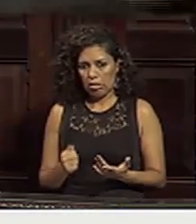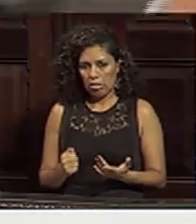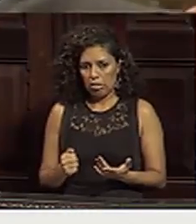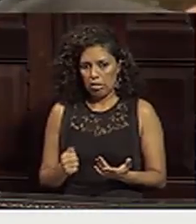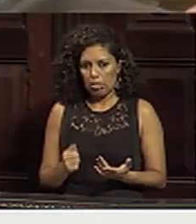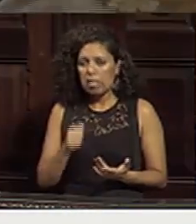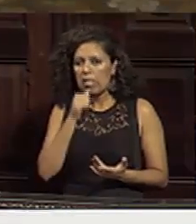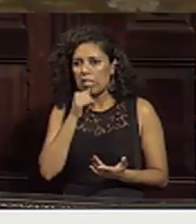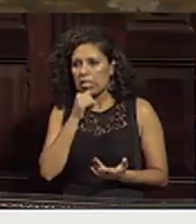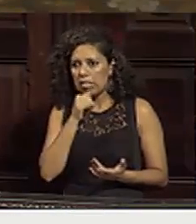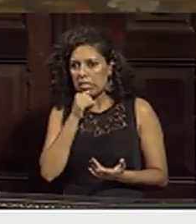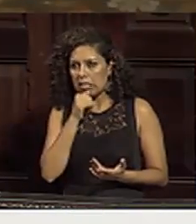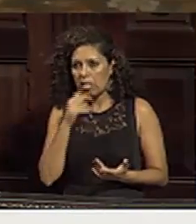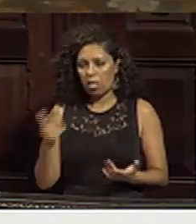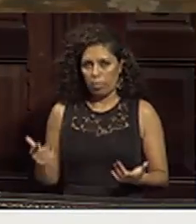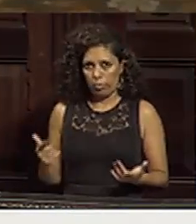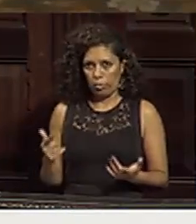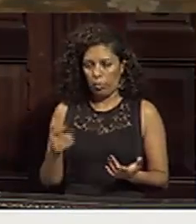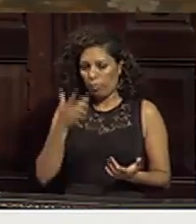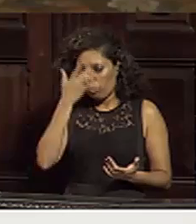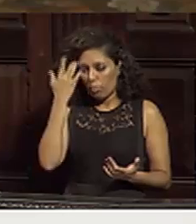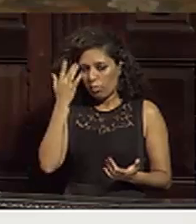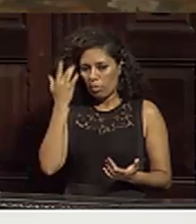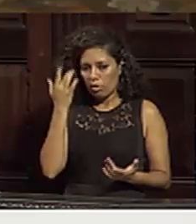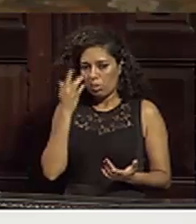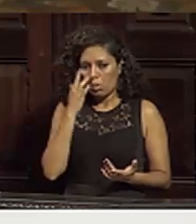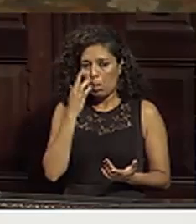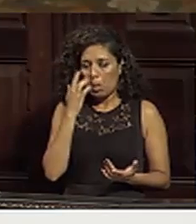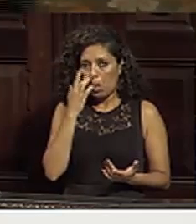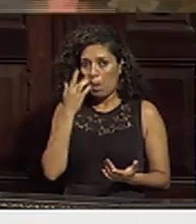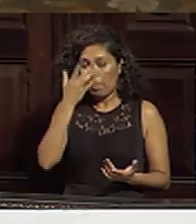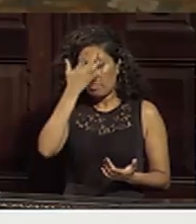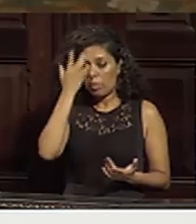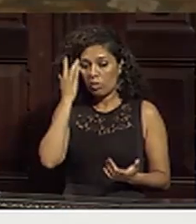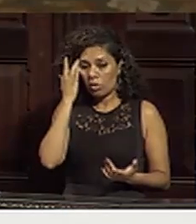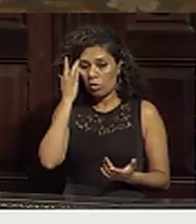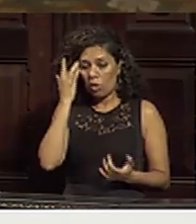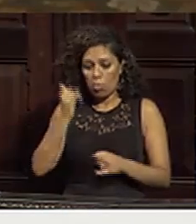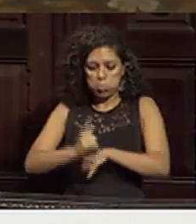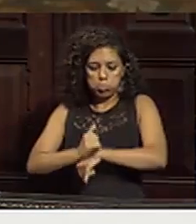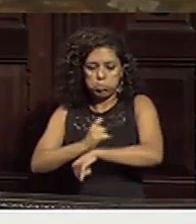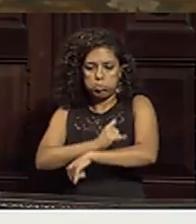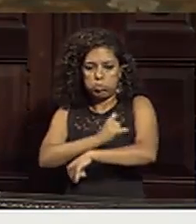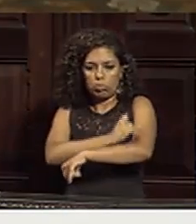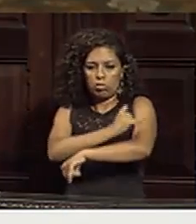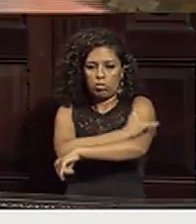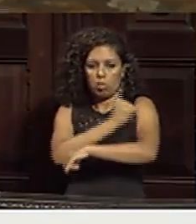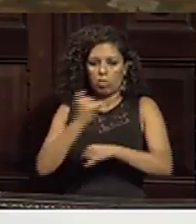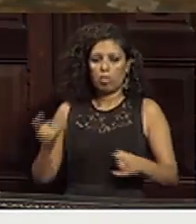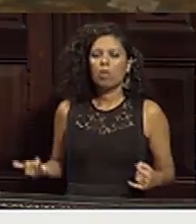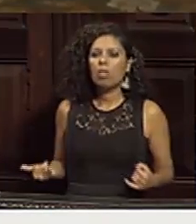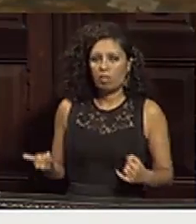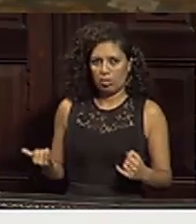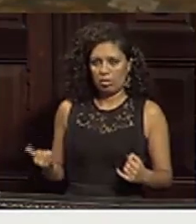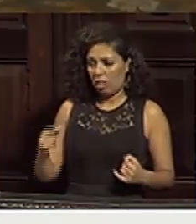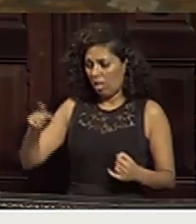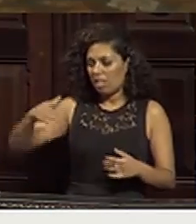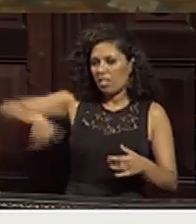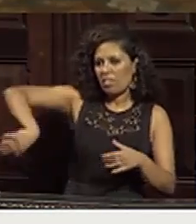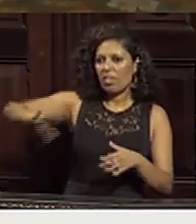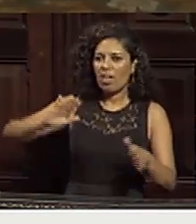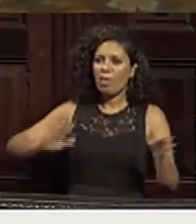e flácido e simpático, como é o ministro Eros Graus, se ele chegar na praia de